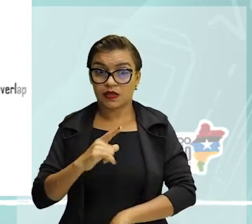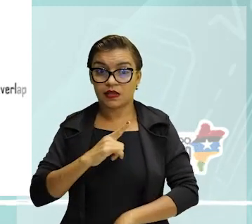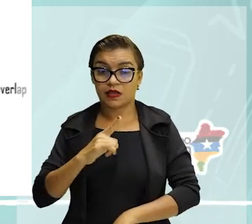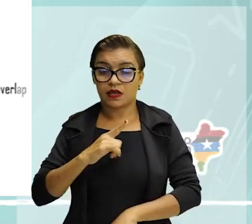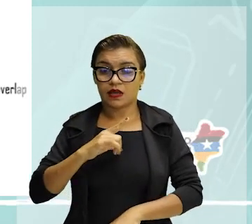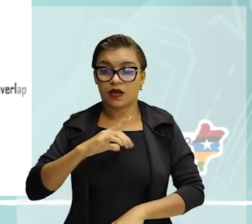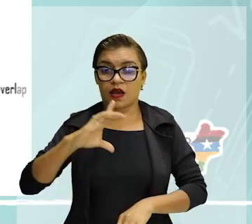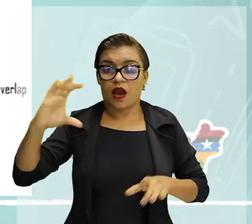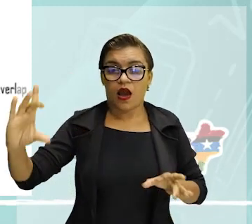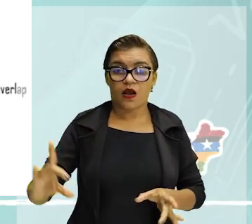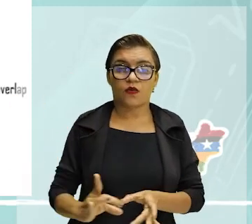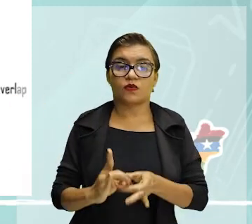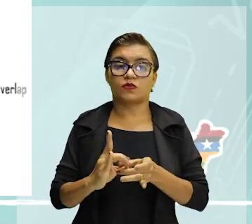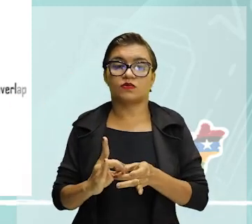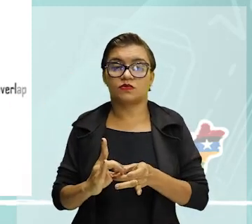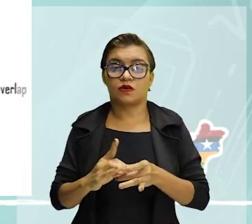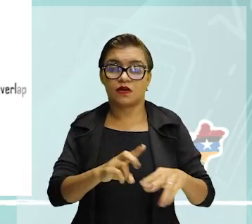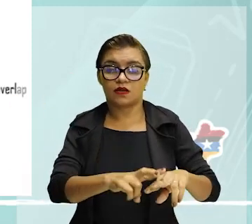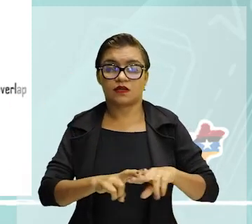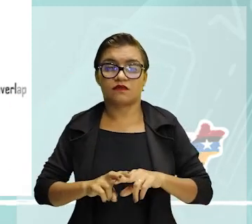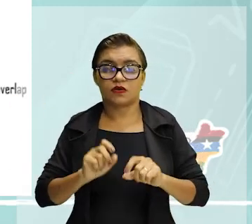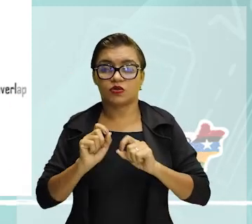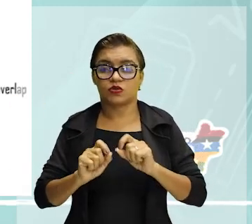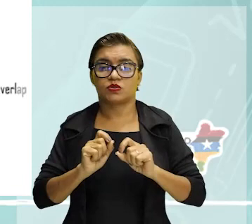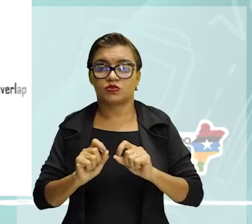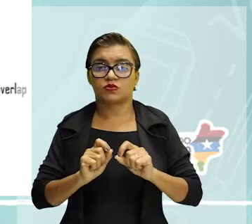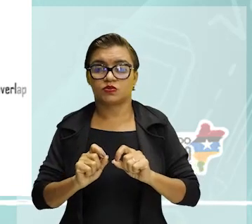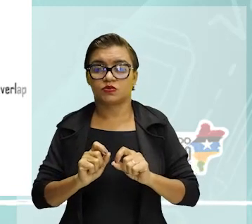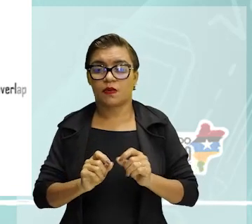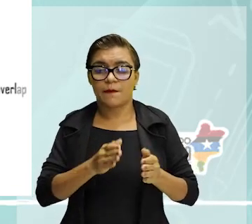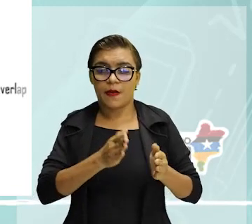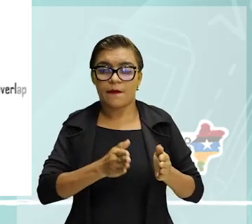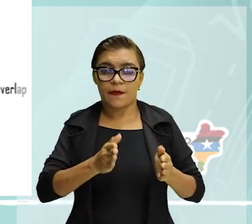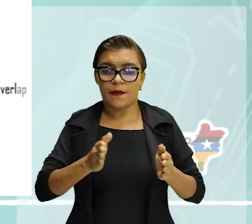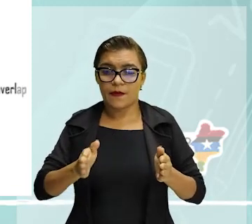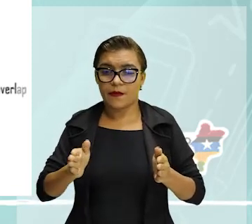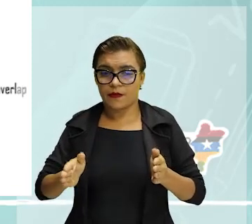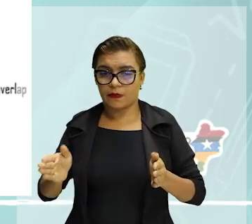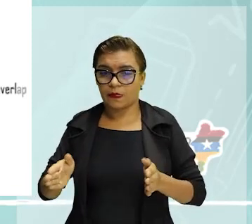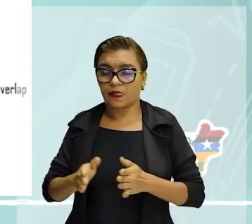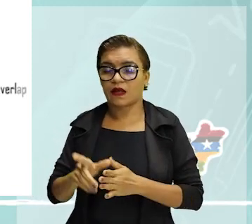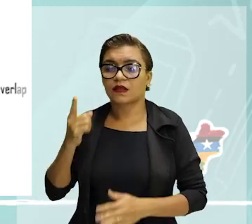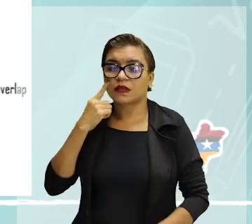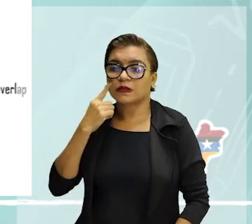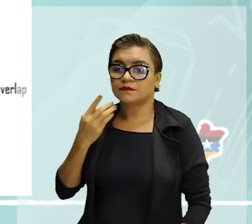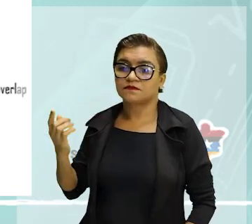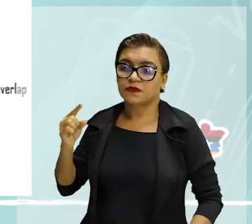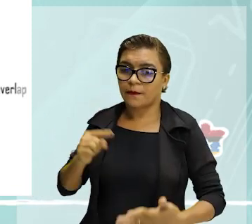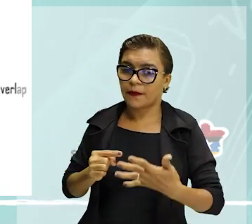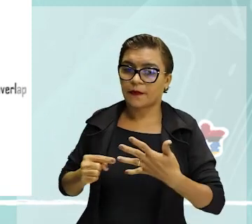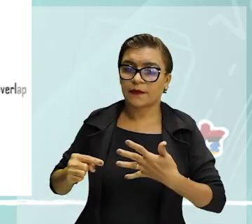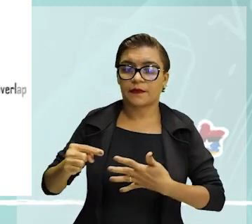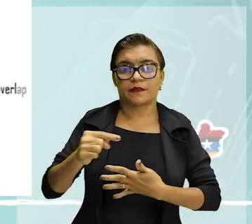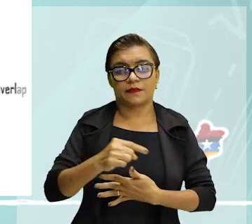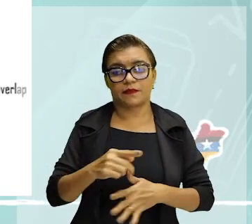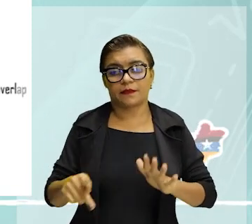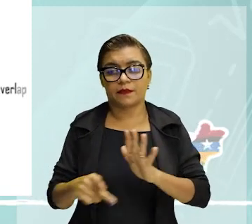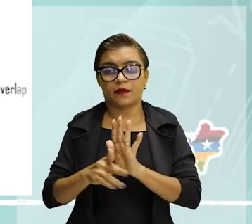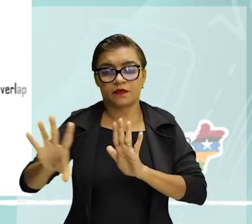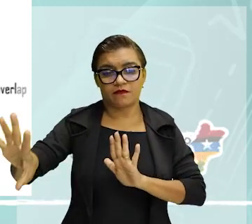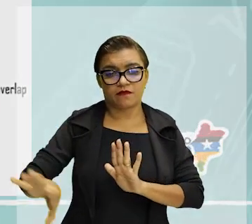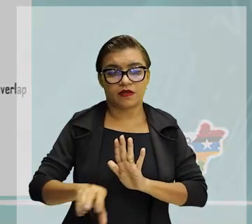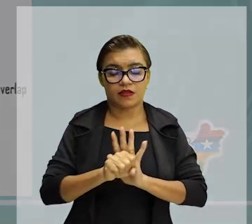porque a condução ocorre em uma ou mais bandas parcialmente cheias, que assumem as propriedades das bandas de valência e de